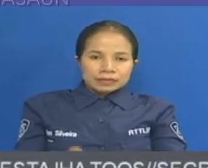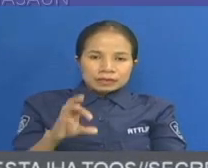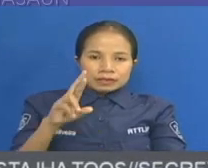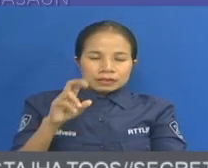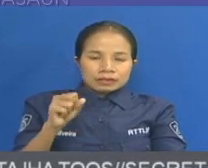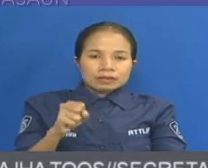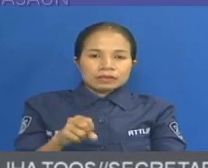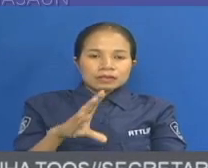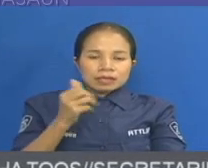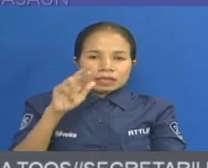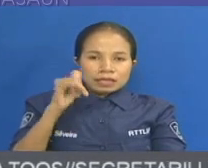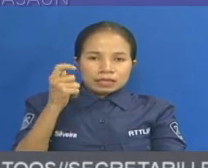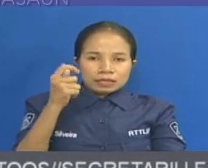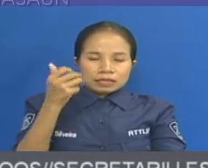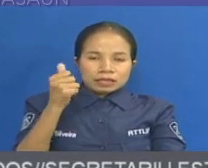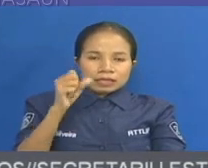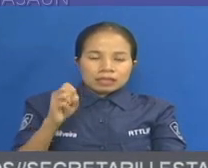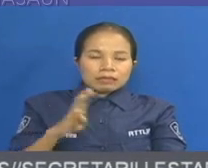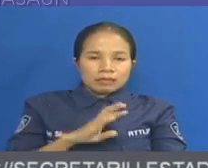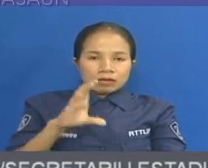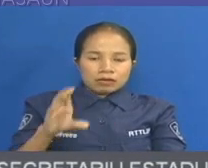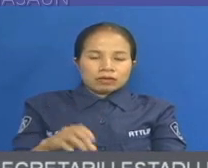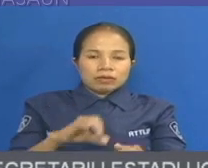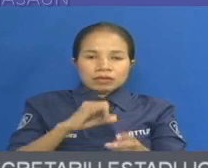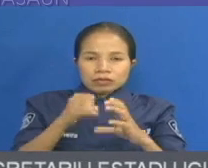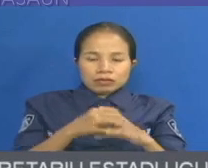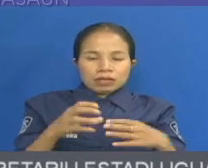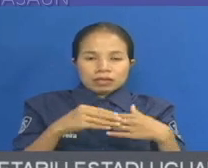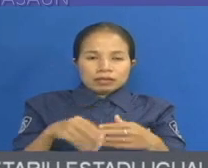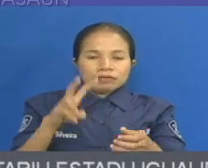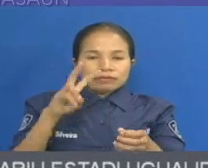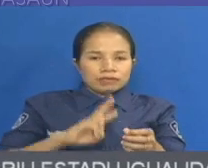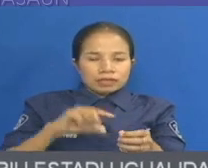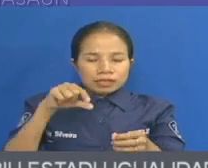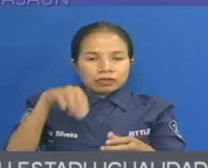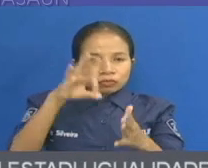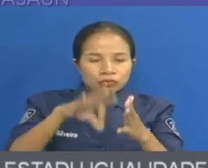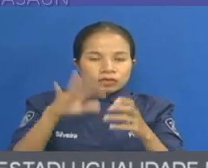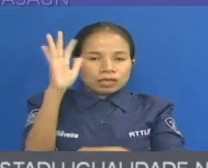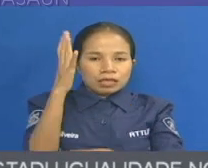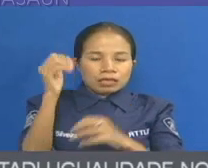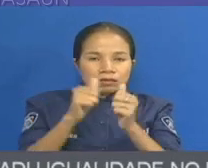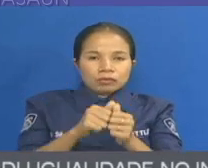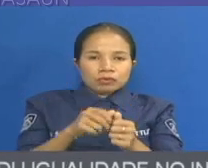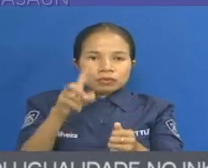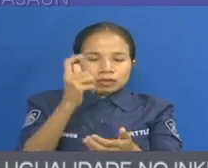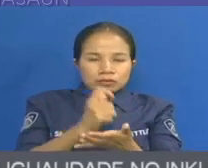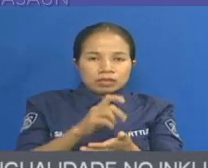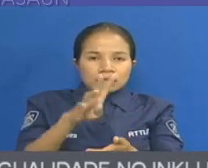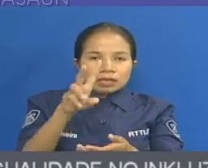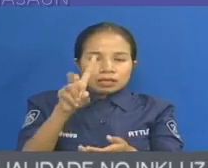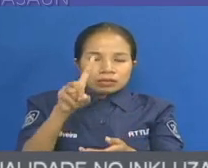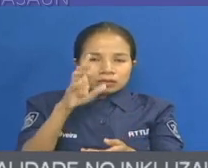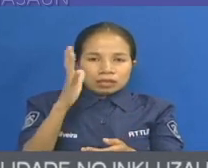CRS o Caritas Baukau inclui autoridade Vikeke, Kuda Iwang Rihung Rua Atusida 50 Resin 5